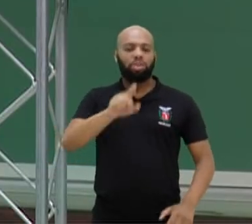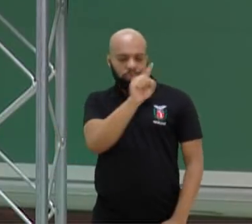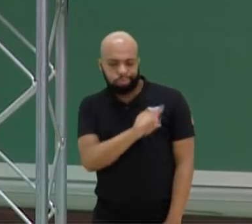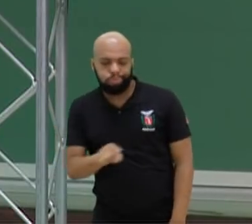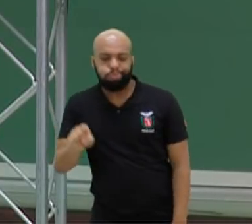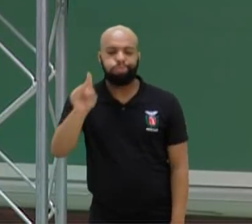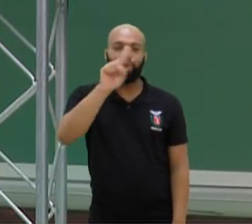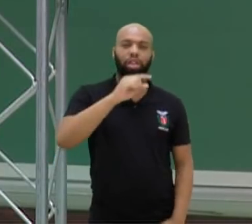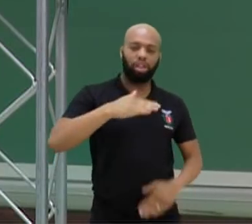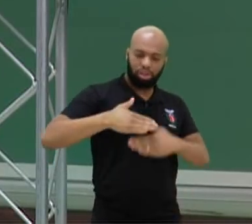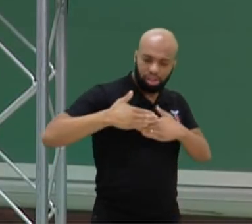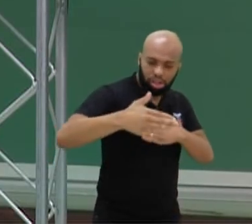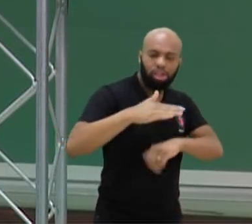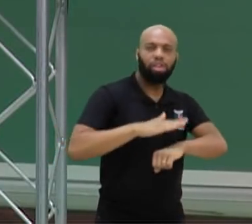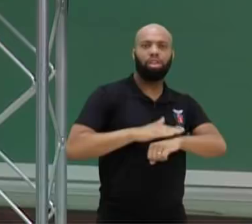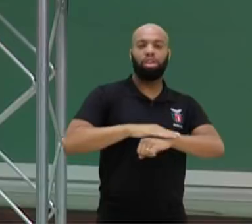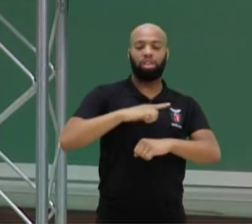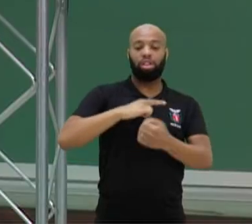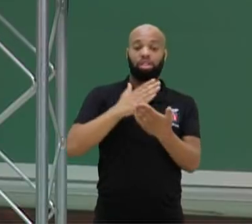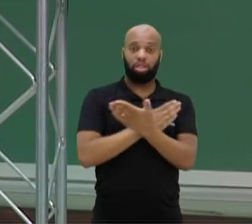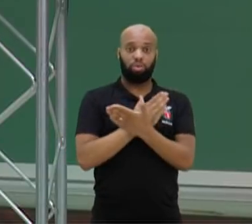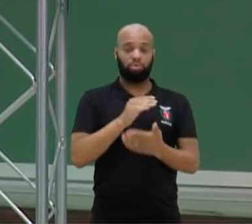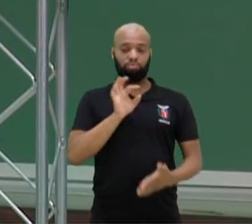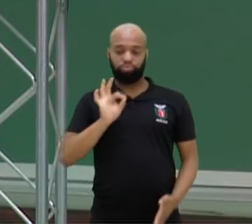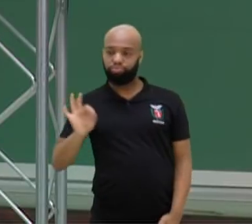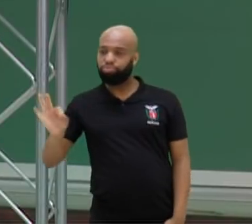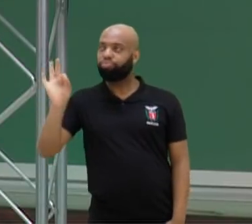partir do momento que você tem alguns pontos. Vamos lá.